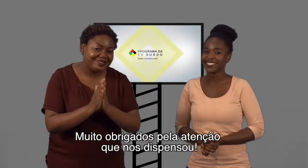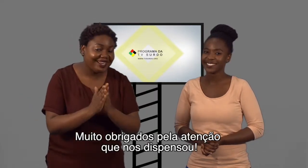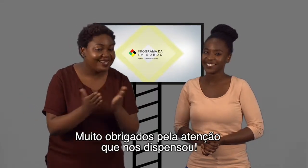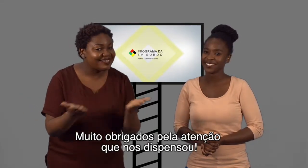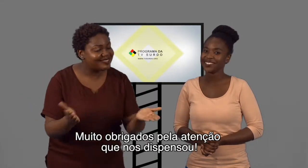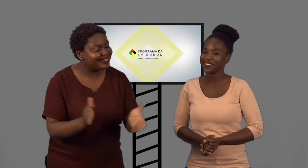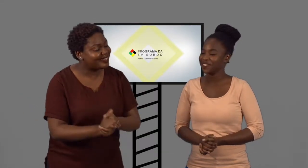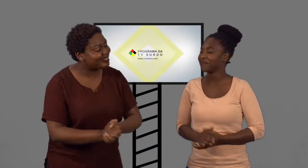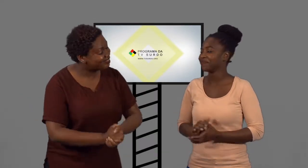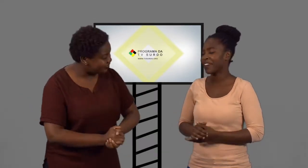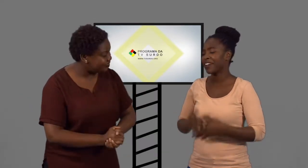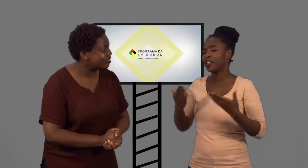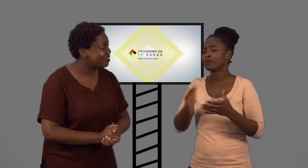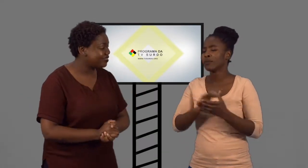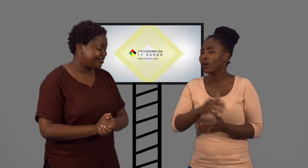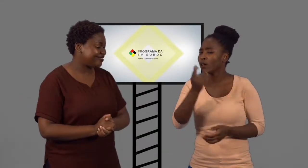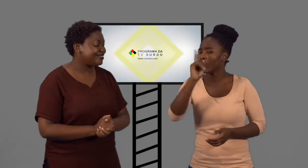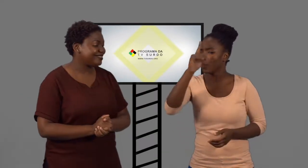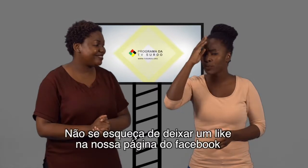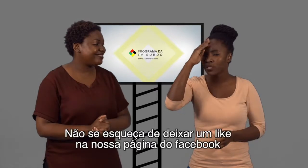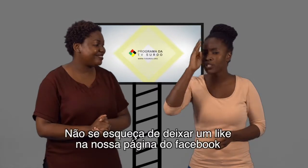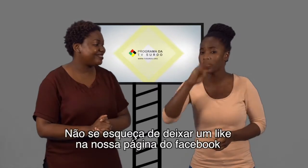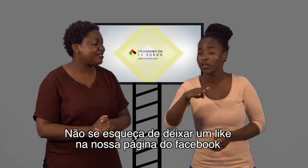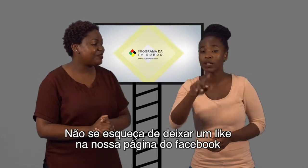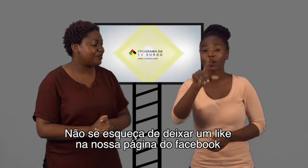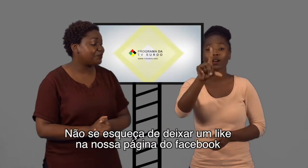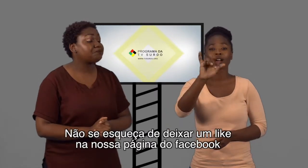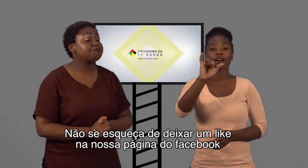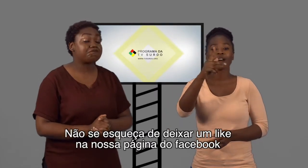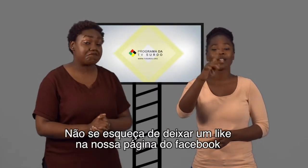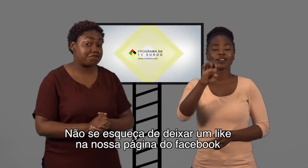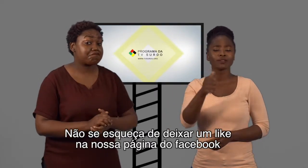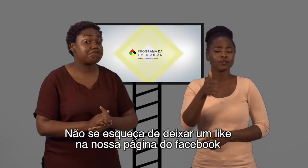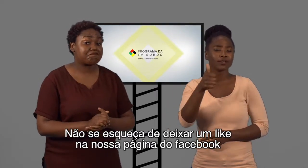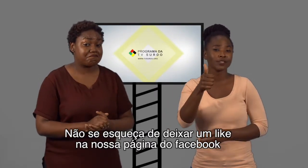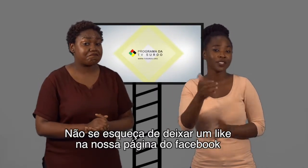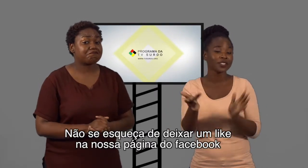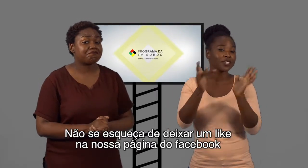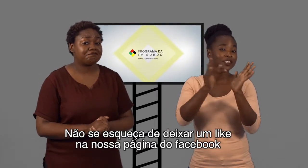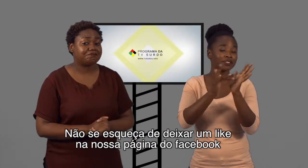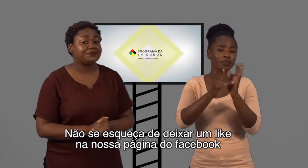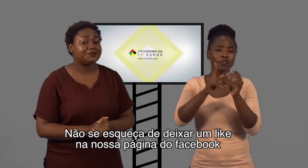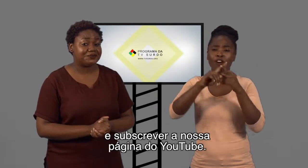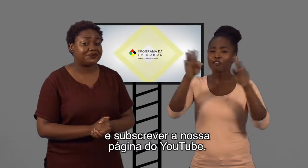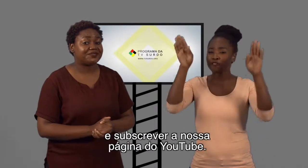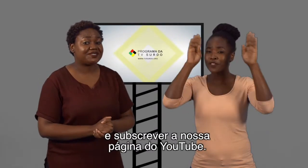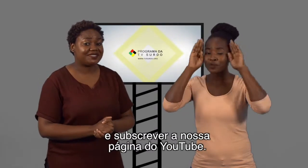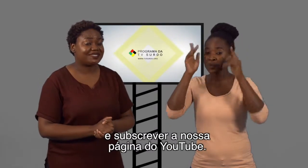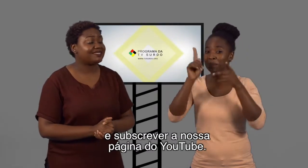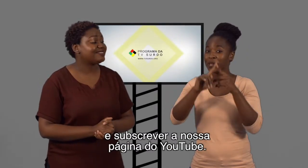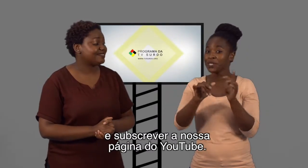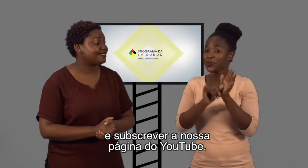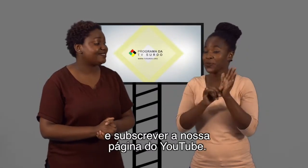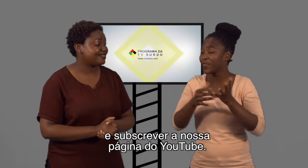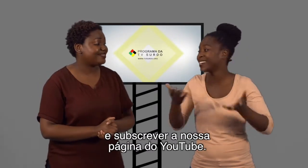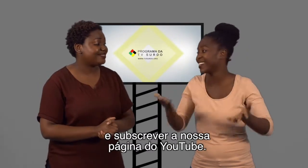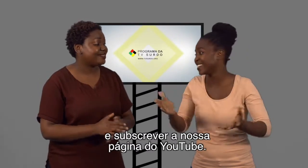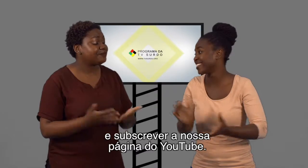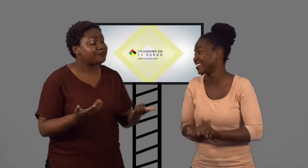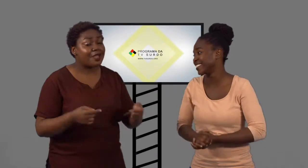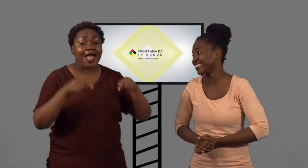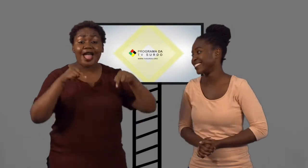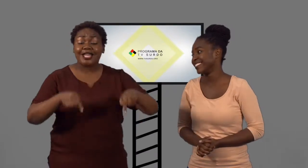que nos dispensou. Não se esqueça de deixar um like na nossa página do Facebook e subscrever a